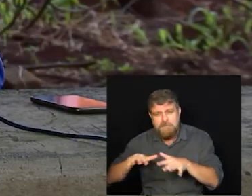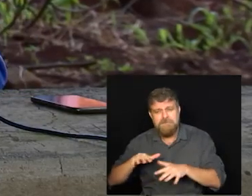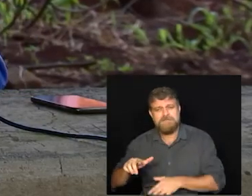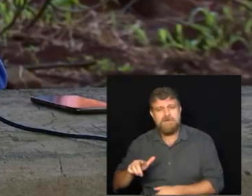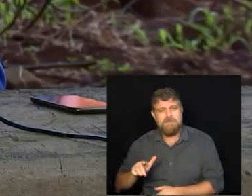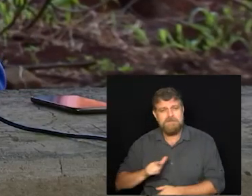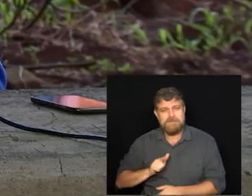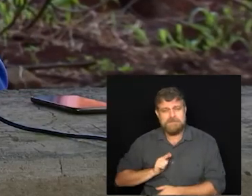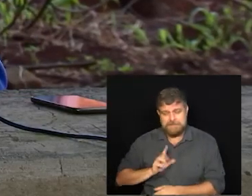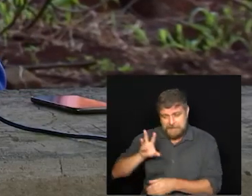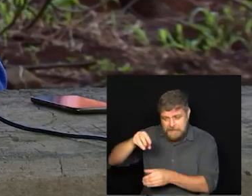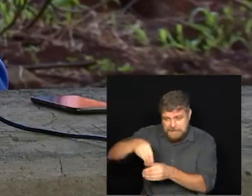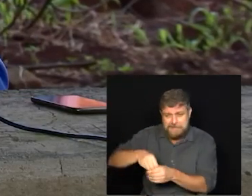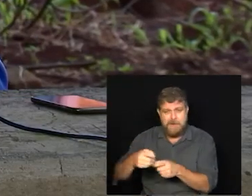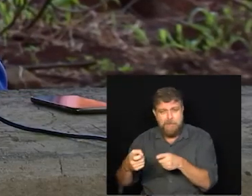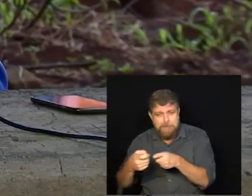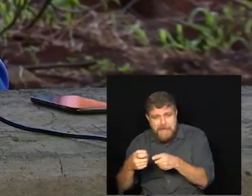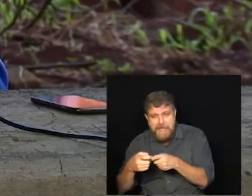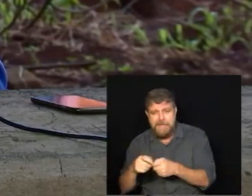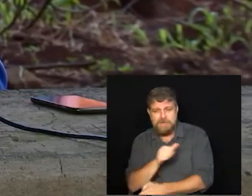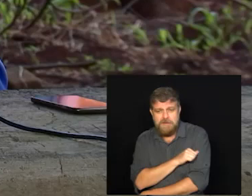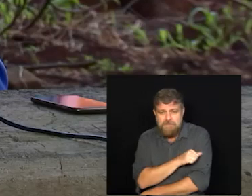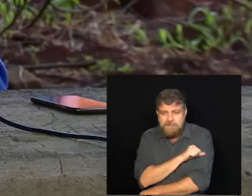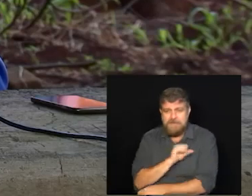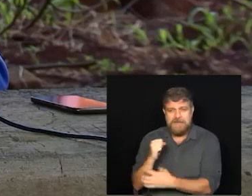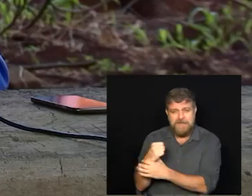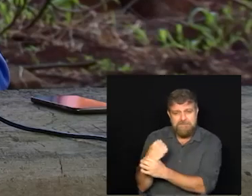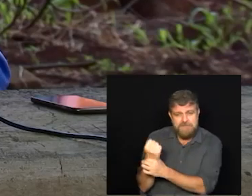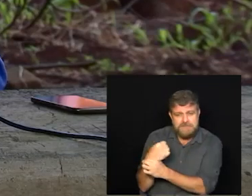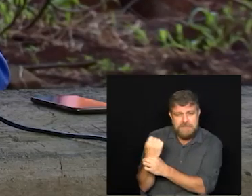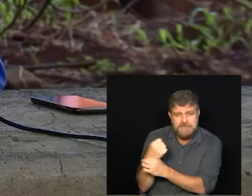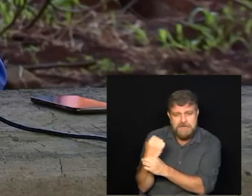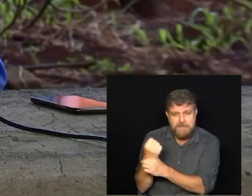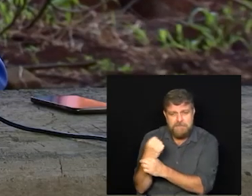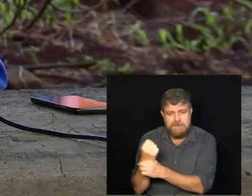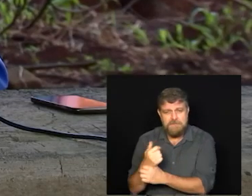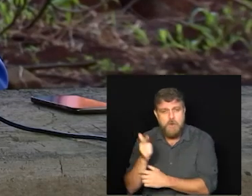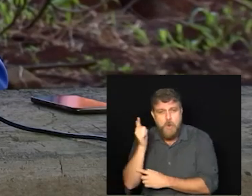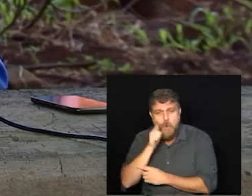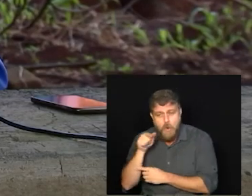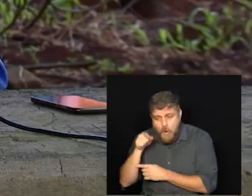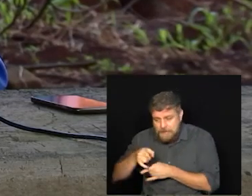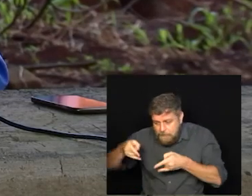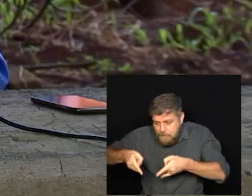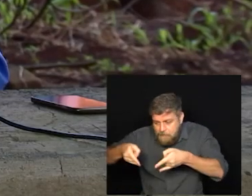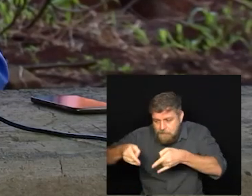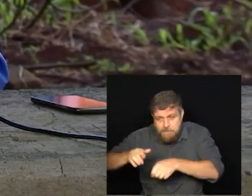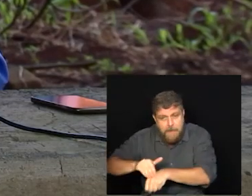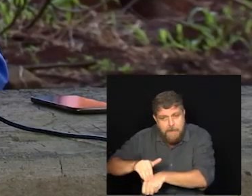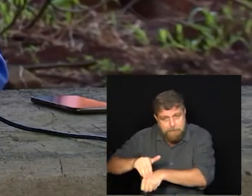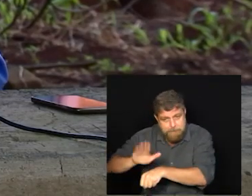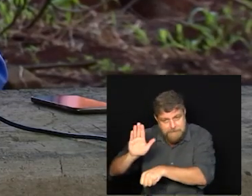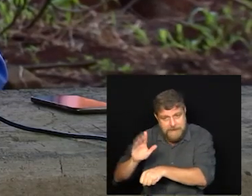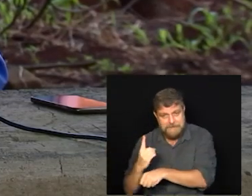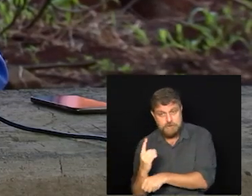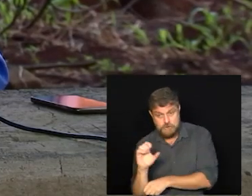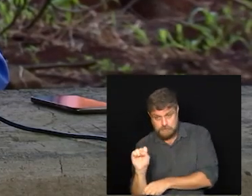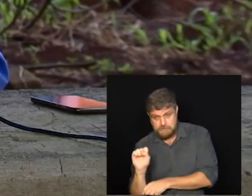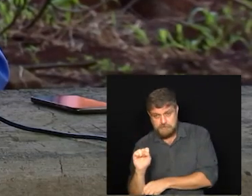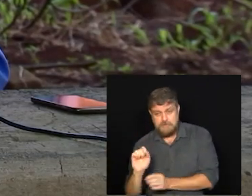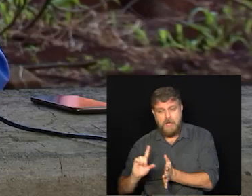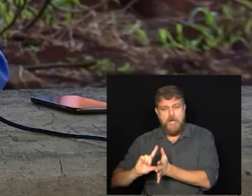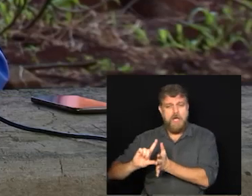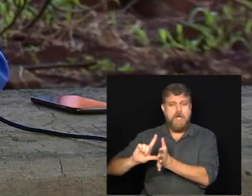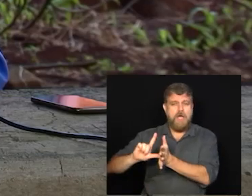mobilização interna de médicos, enfermeiras, fisioterapeutas, para conseguir abrir esses leitos, né? E